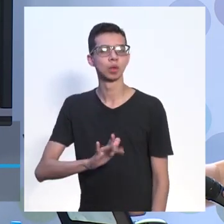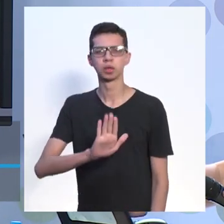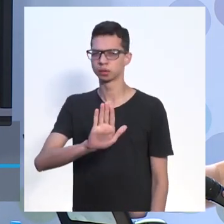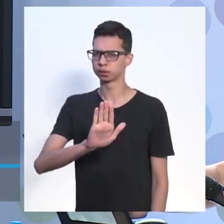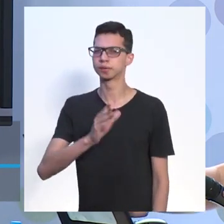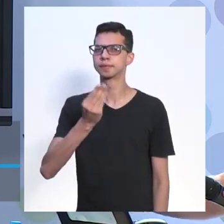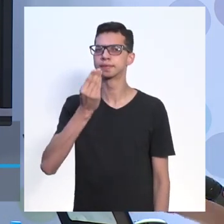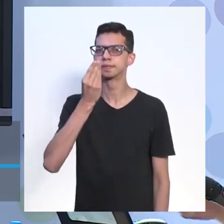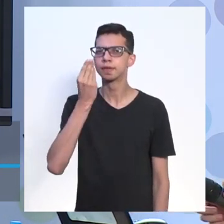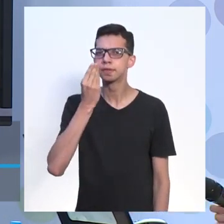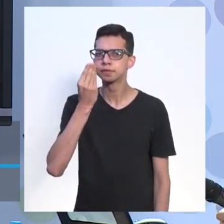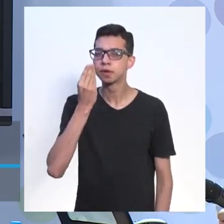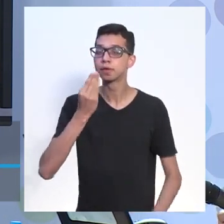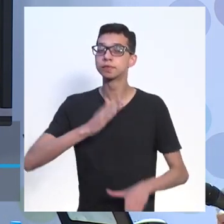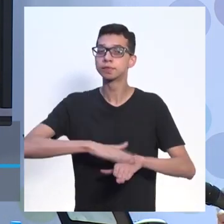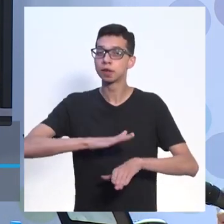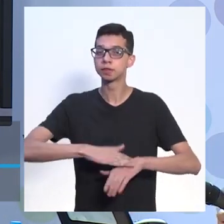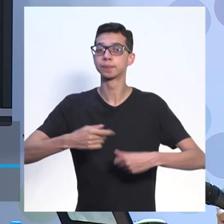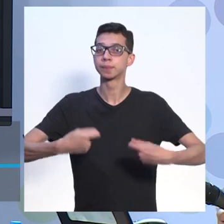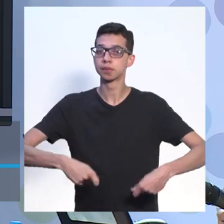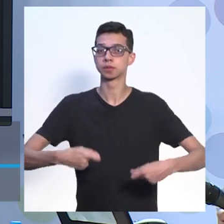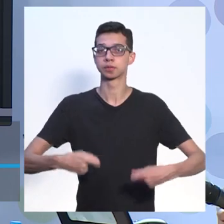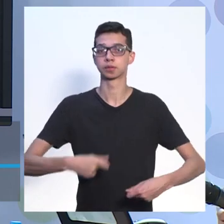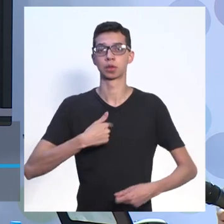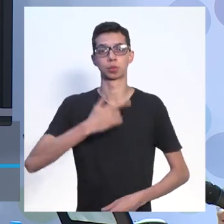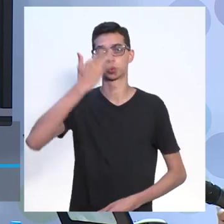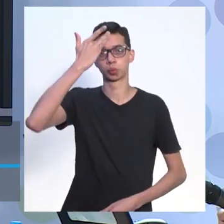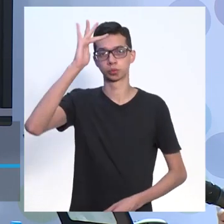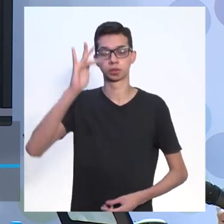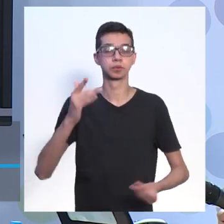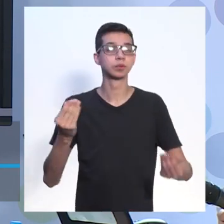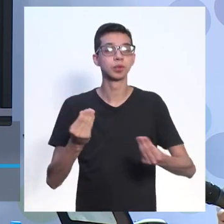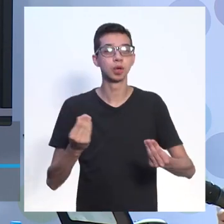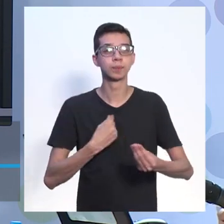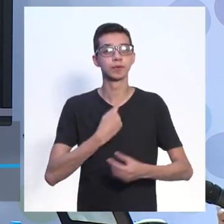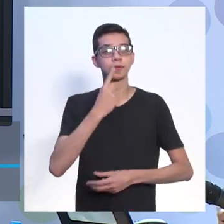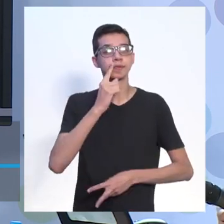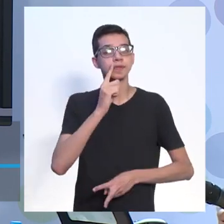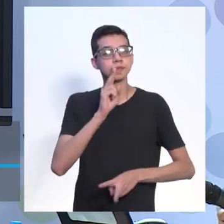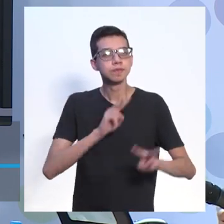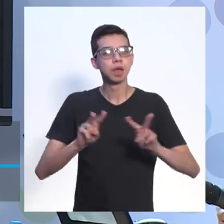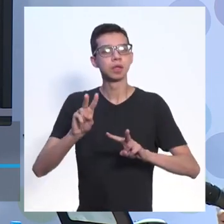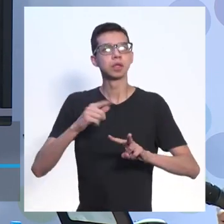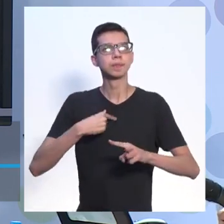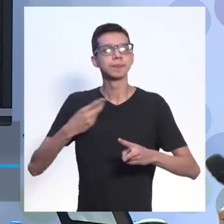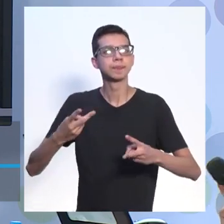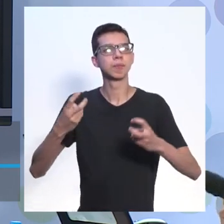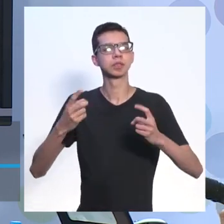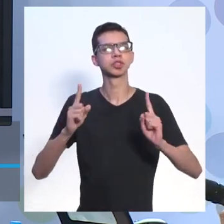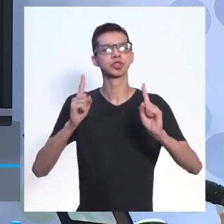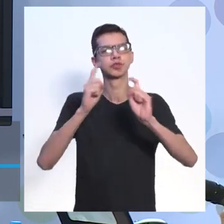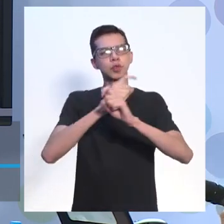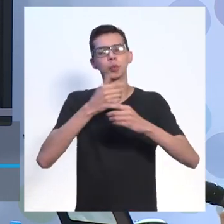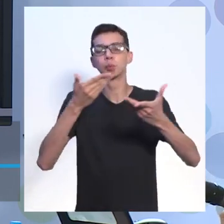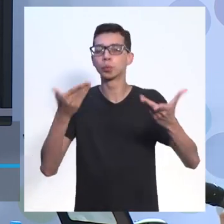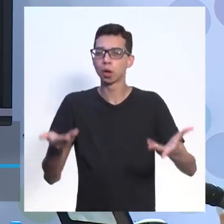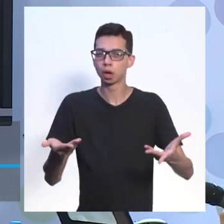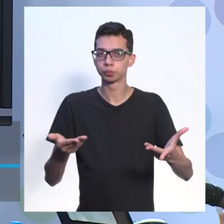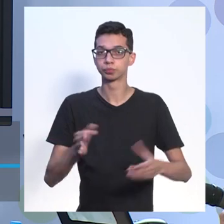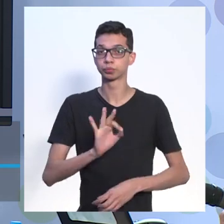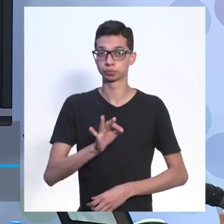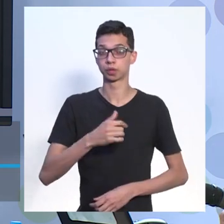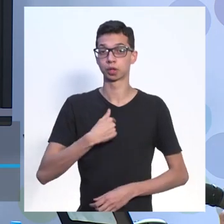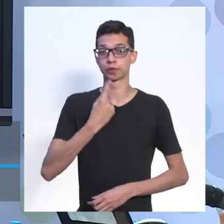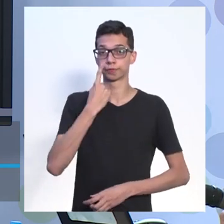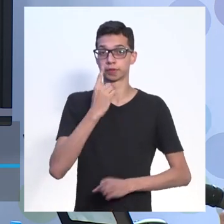tentar fazer, porque daí, se eu não souber, eu vou identificar onde está a minha dificuldade, não é essa a ideia, Jonas? E eu identificando, eu tenho